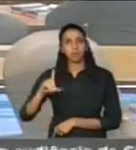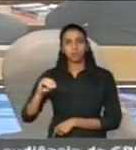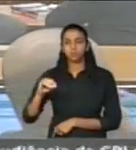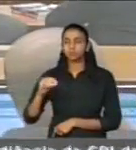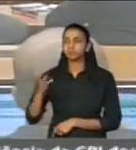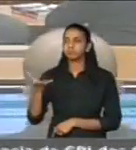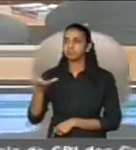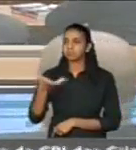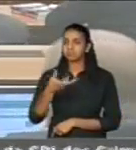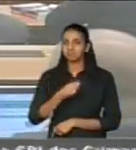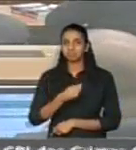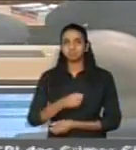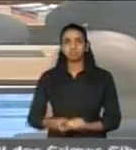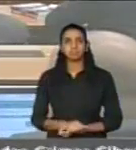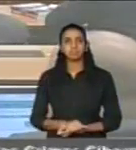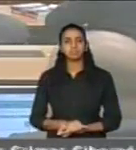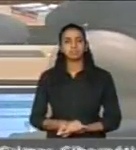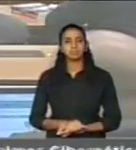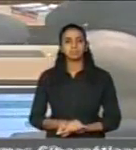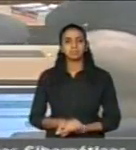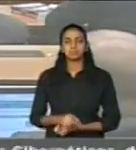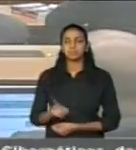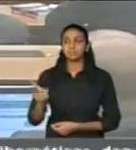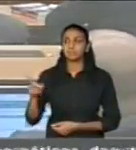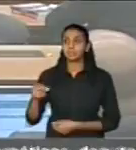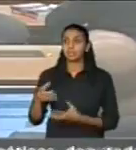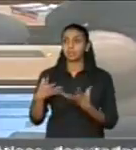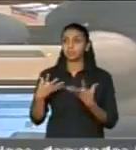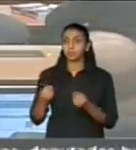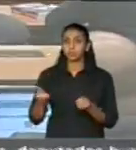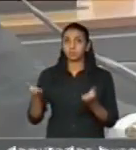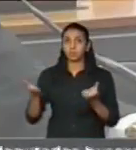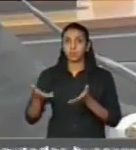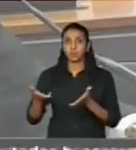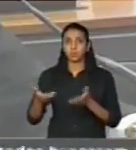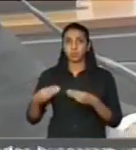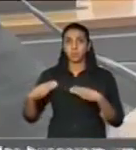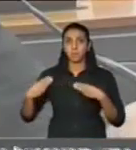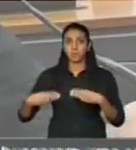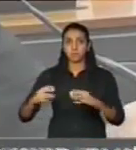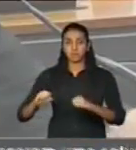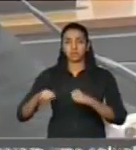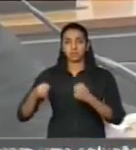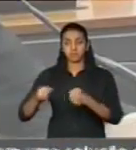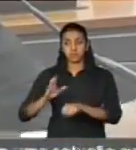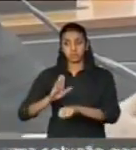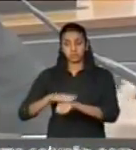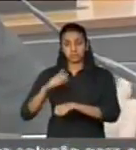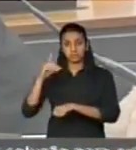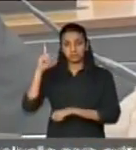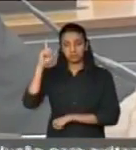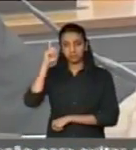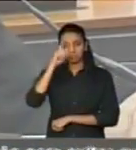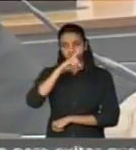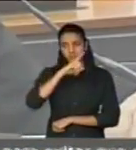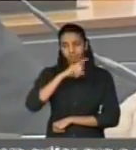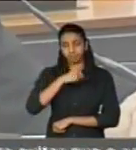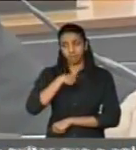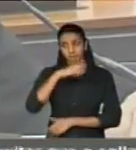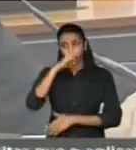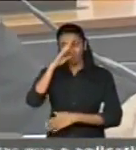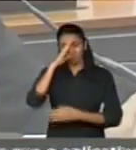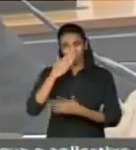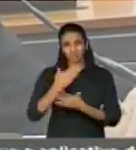que assume uma pasta num momento muito difícil. Eu acredito que o